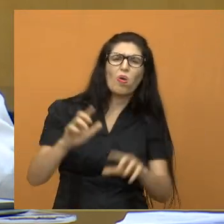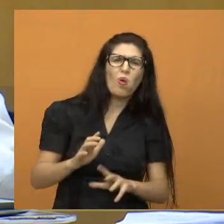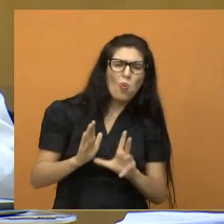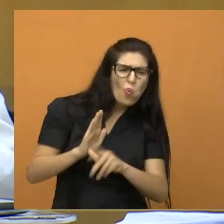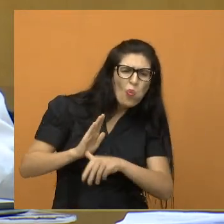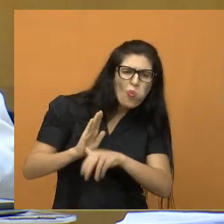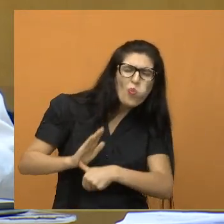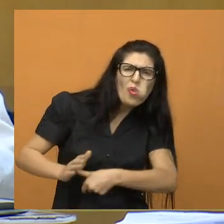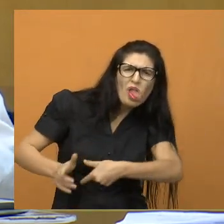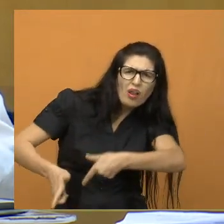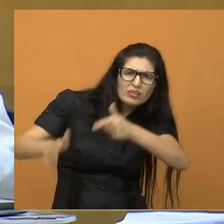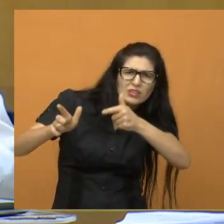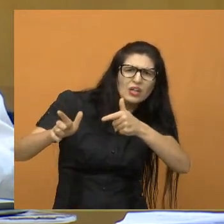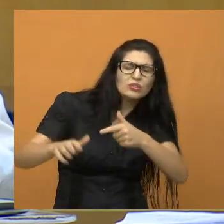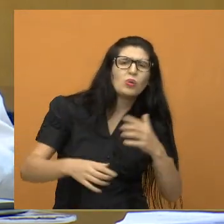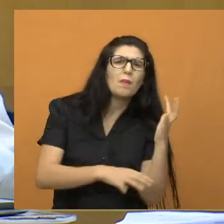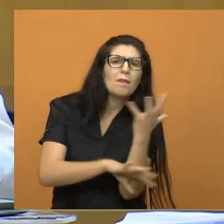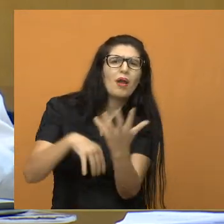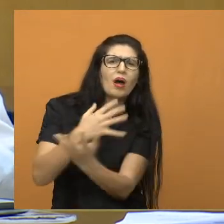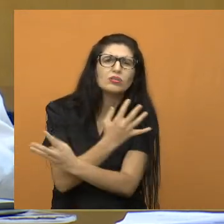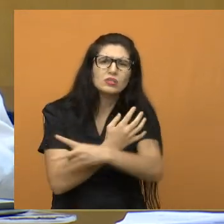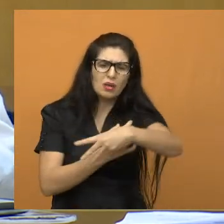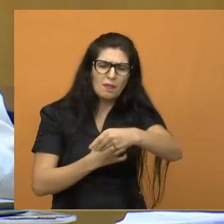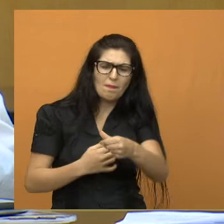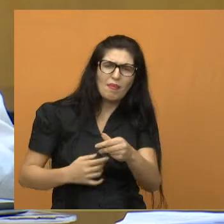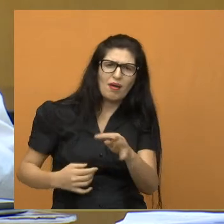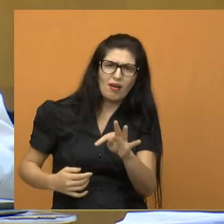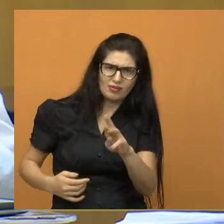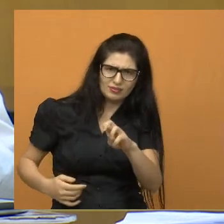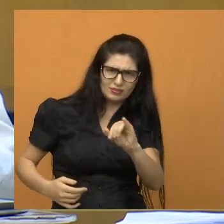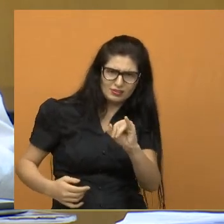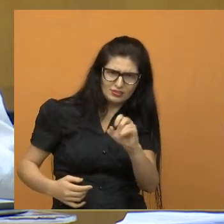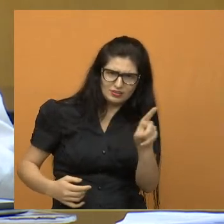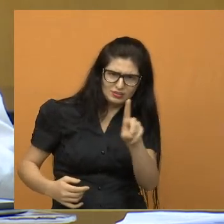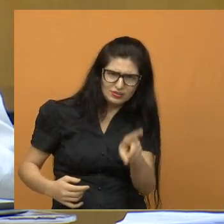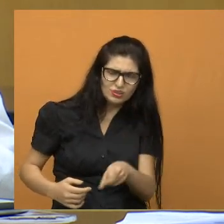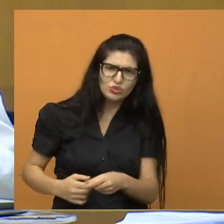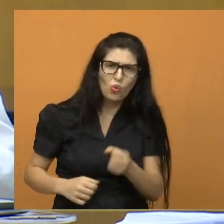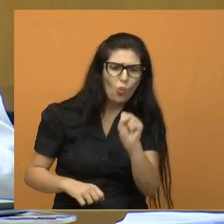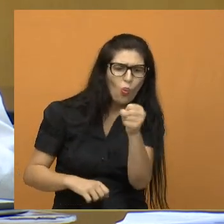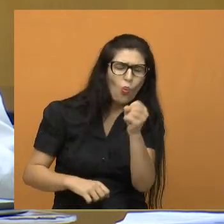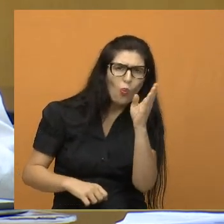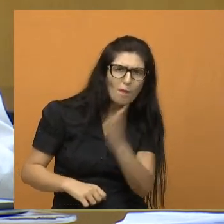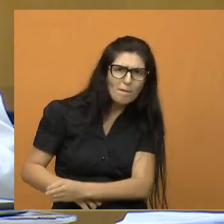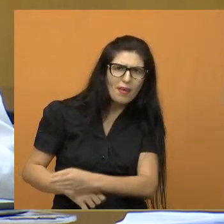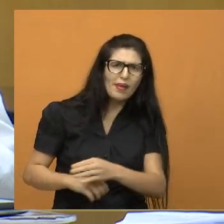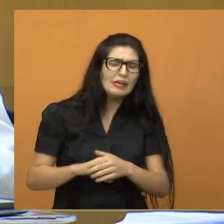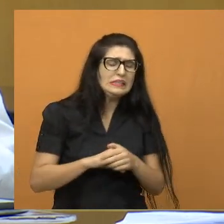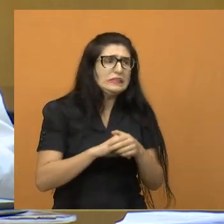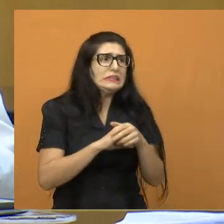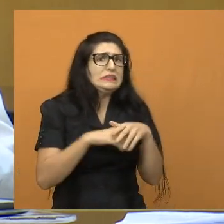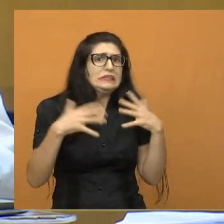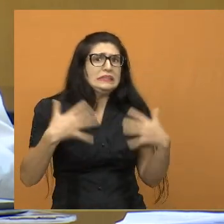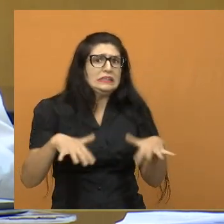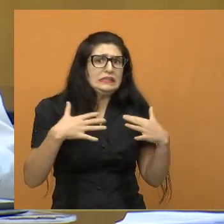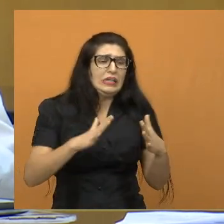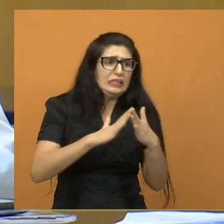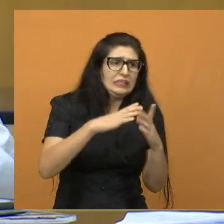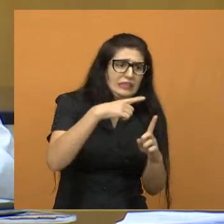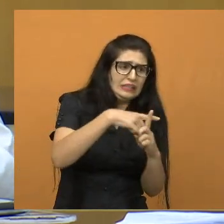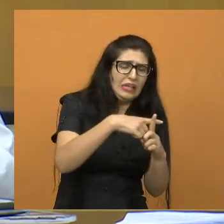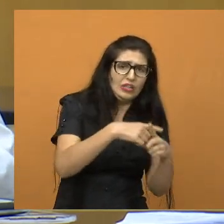da Matriz, 8h30. Eu fiquei até pensando que eu devia estar dentro da igreja porque eu estava atendendo nesse momento e o meu